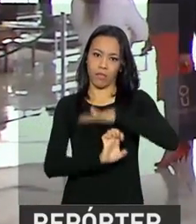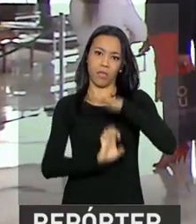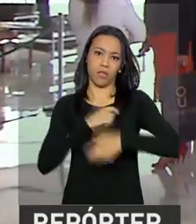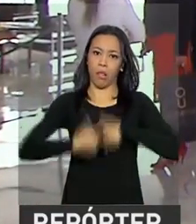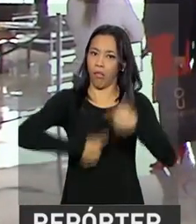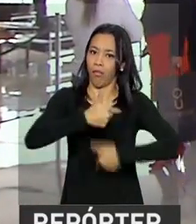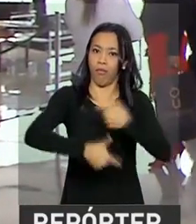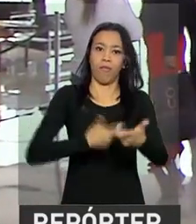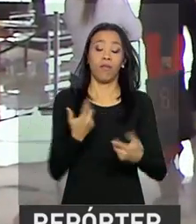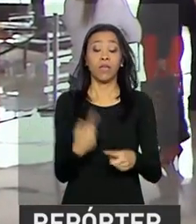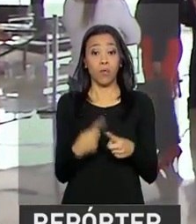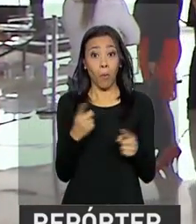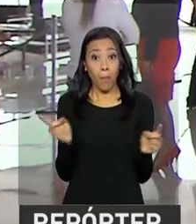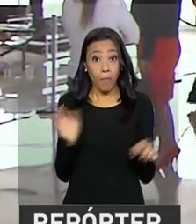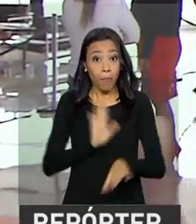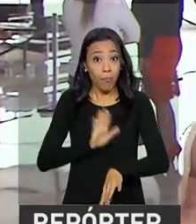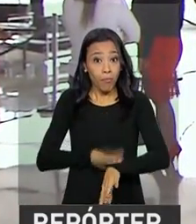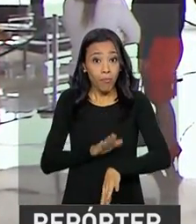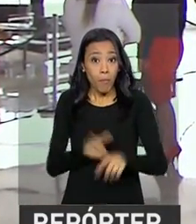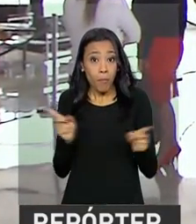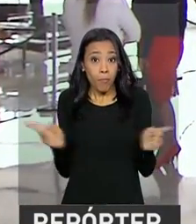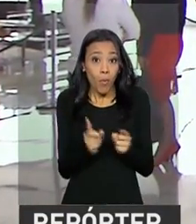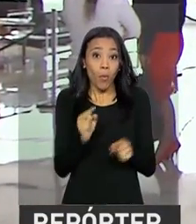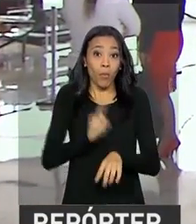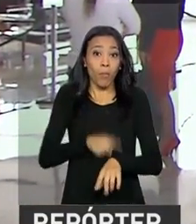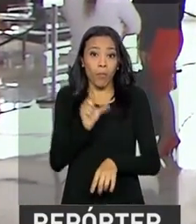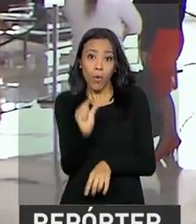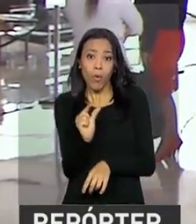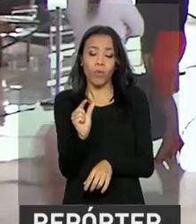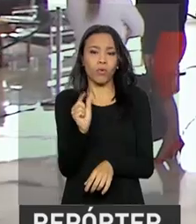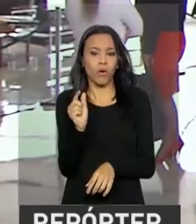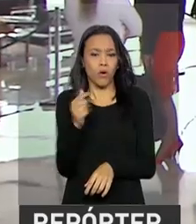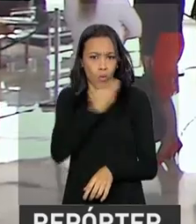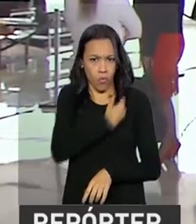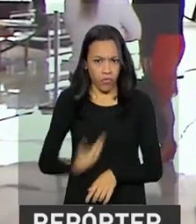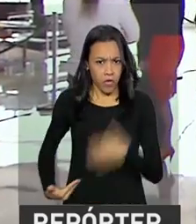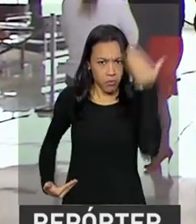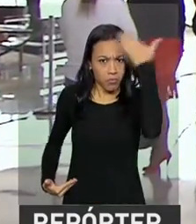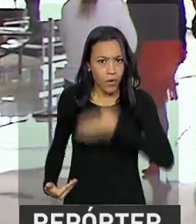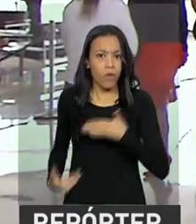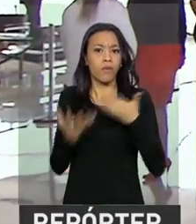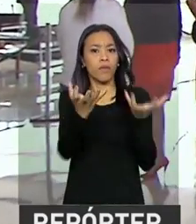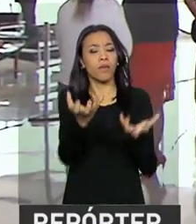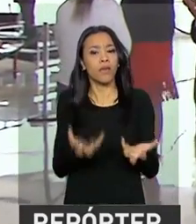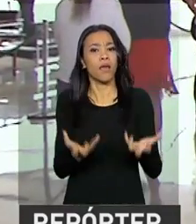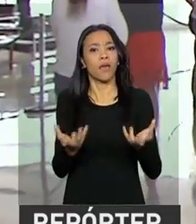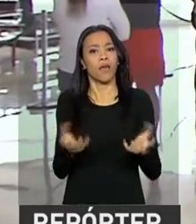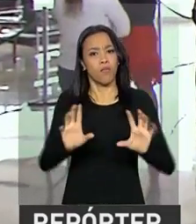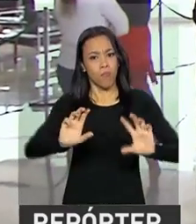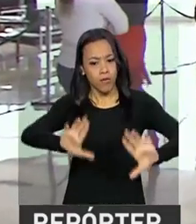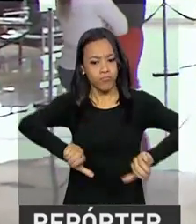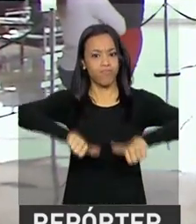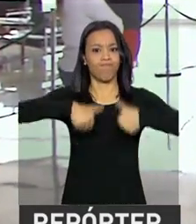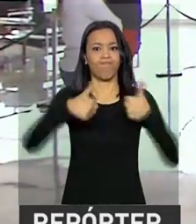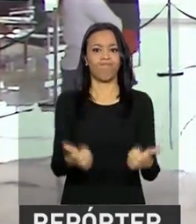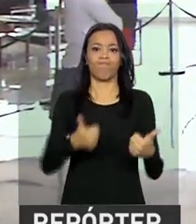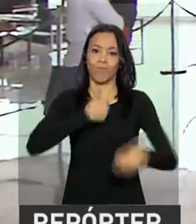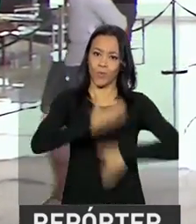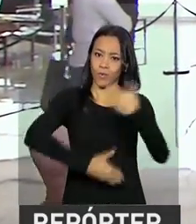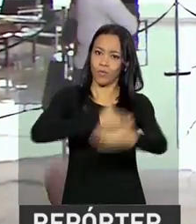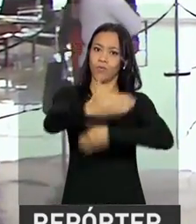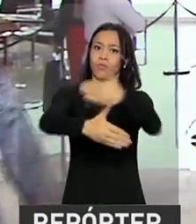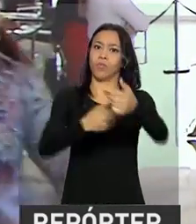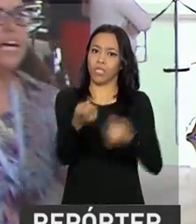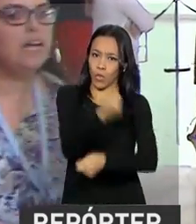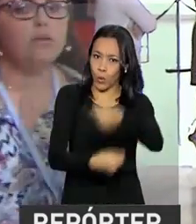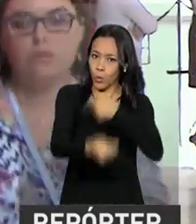curto espaço de tempo o governo tá dando demonstração que quer uma retomada do crescimento uma retomada de